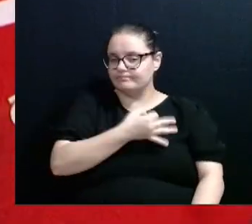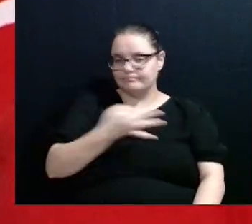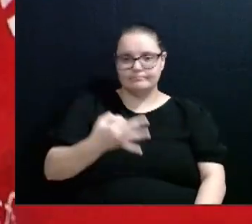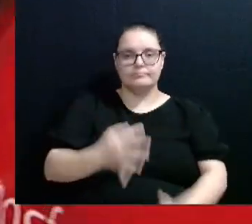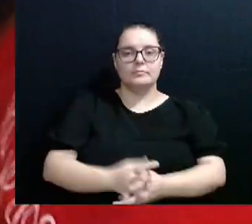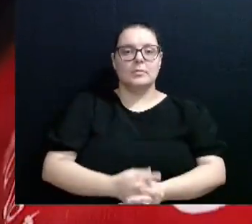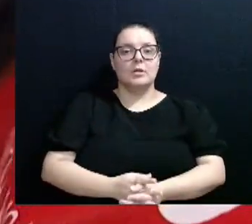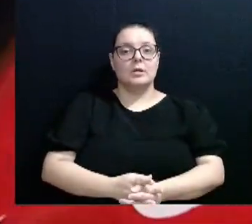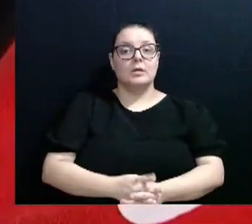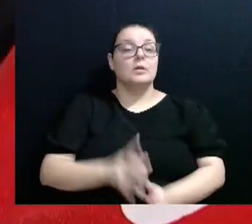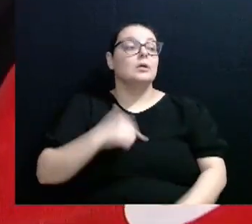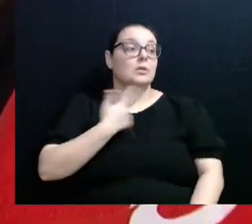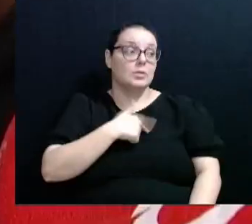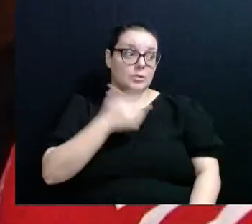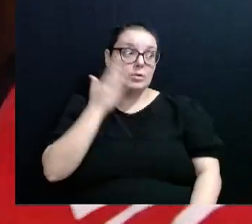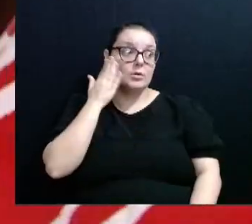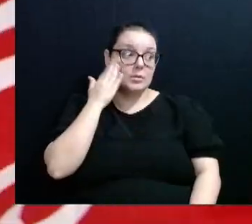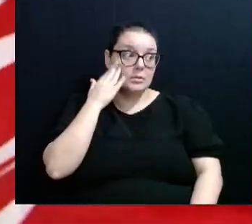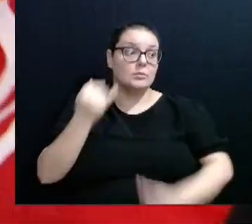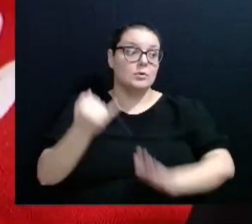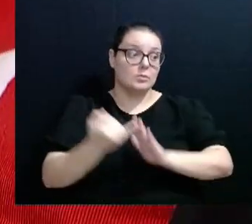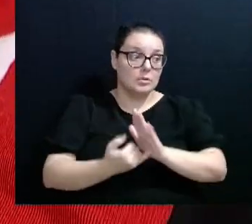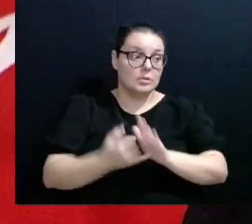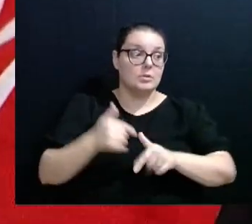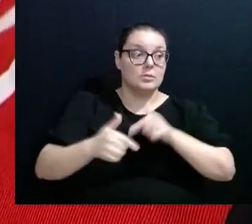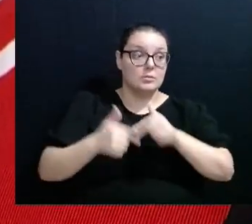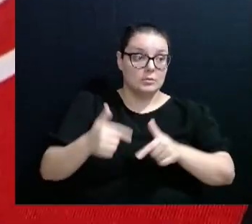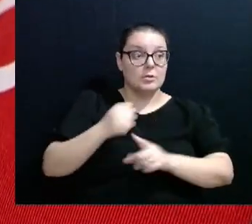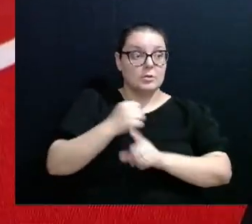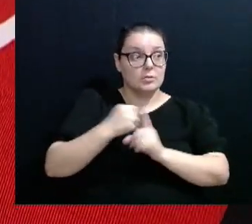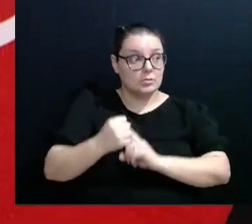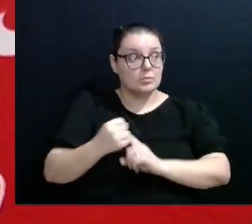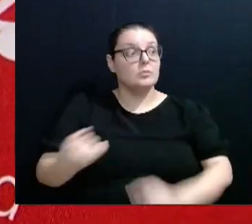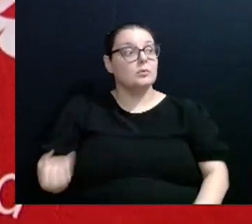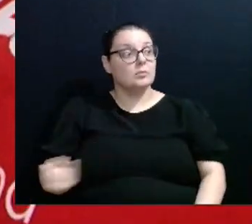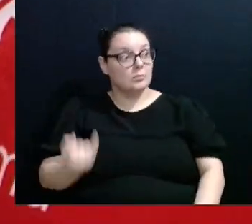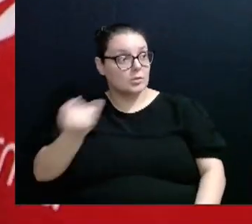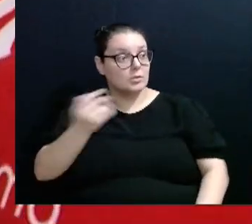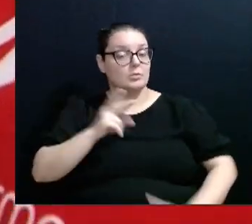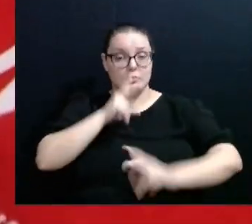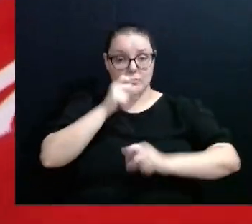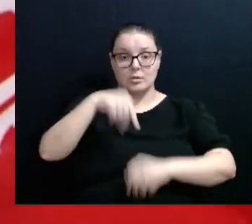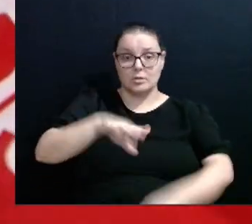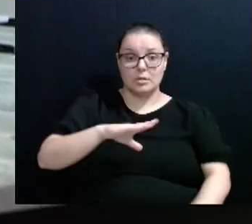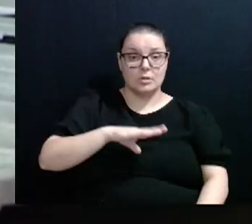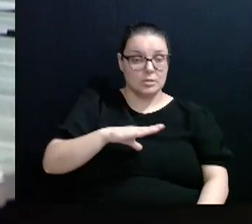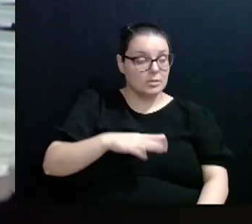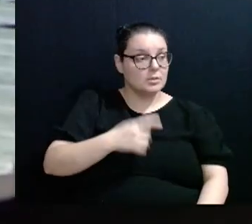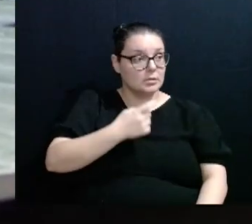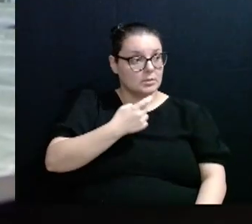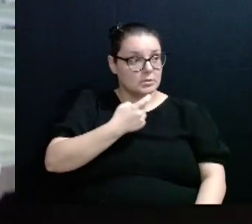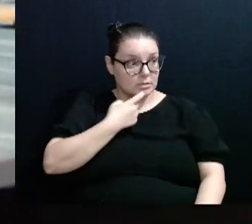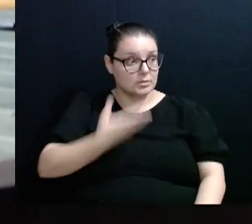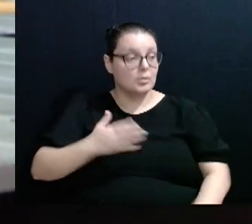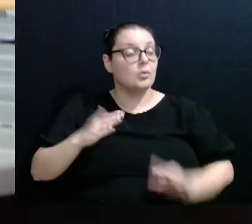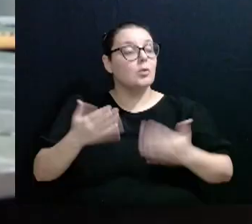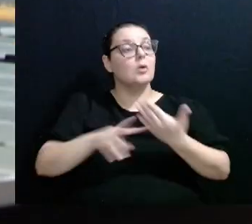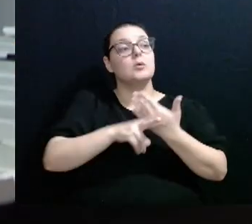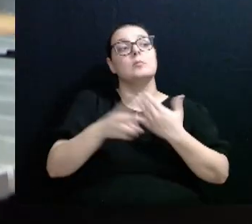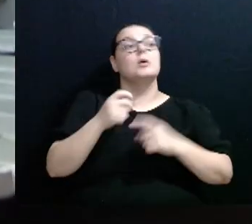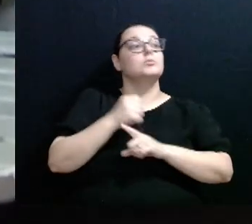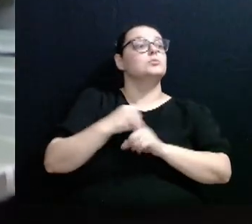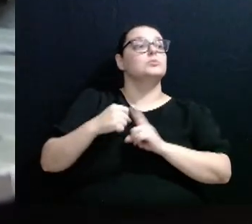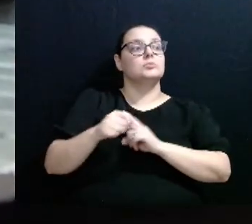sabe que o Instituto tem um trabalho social muito forte aqui no município de Campinas. Qual é o impacto social que o